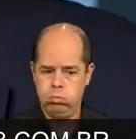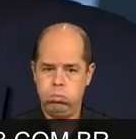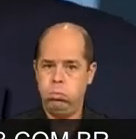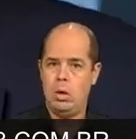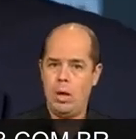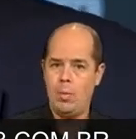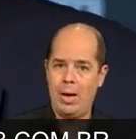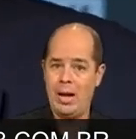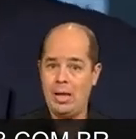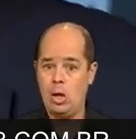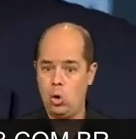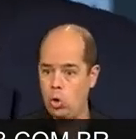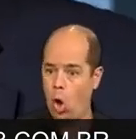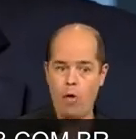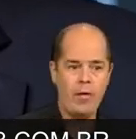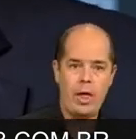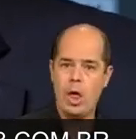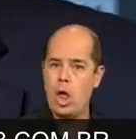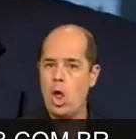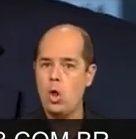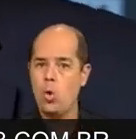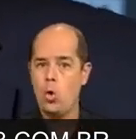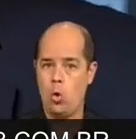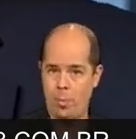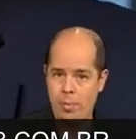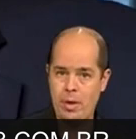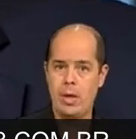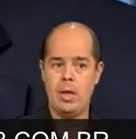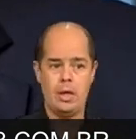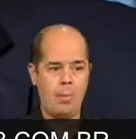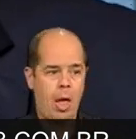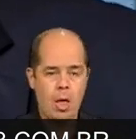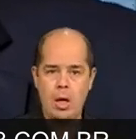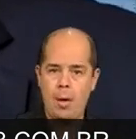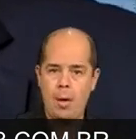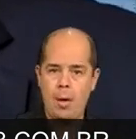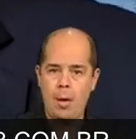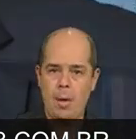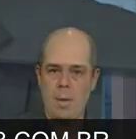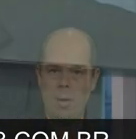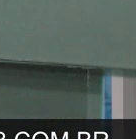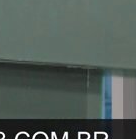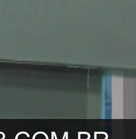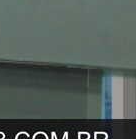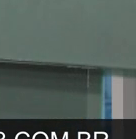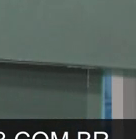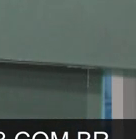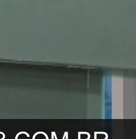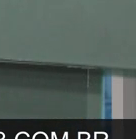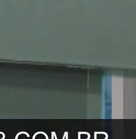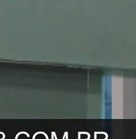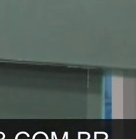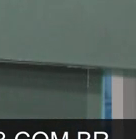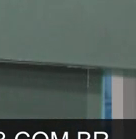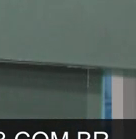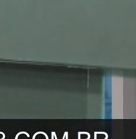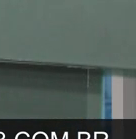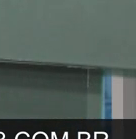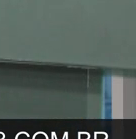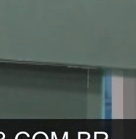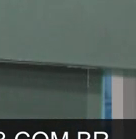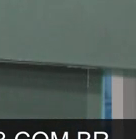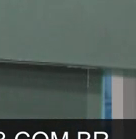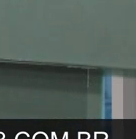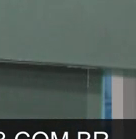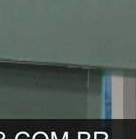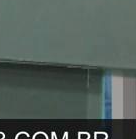nova economia e capacitar de forma estruturada os nossos profissionais. São medidas extremamente importantes e